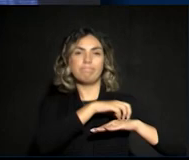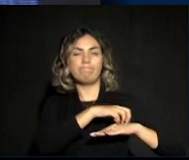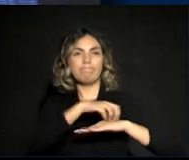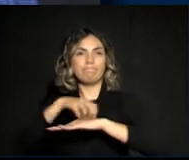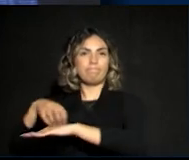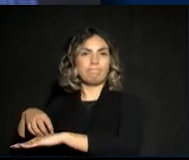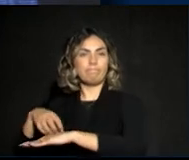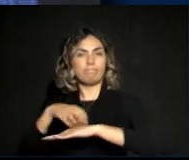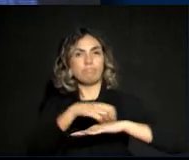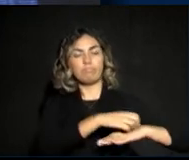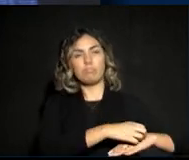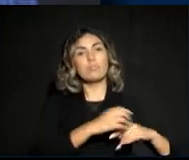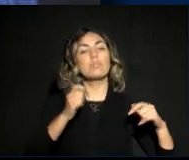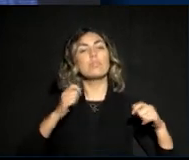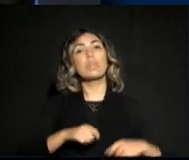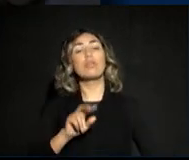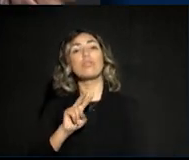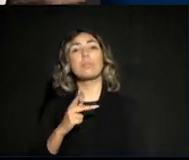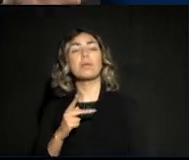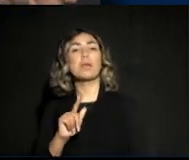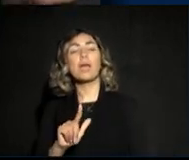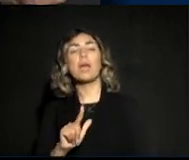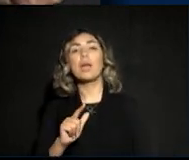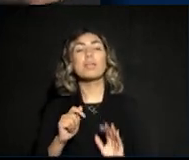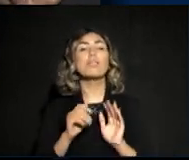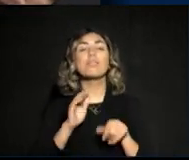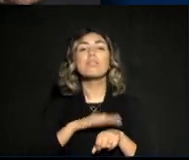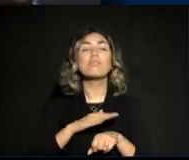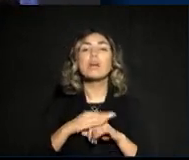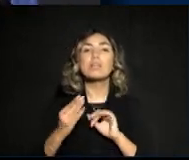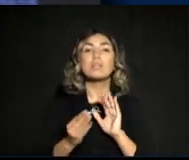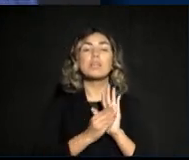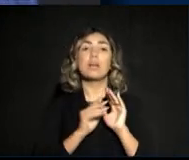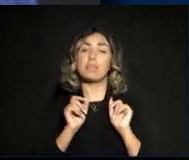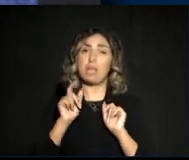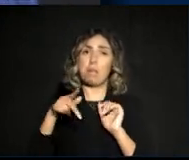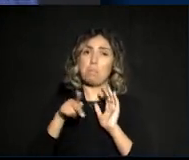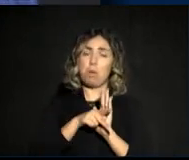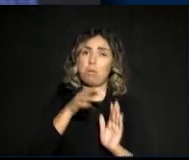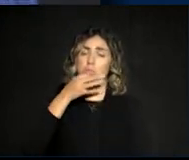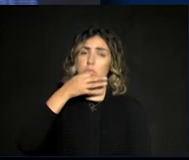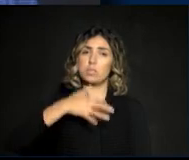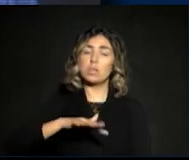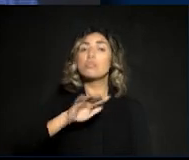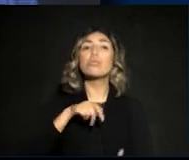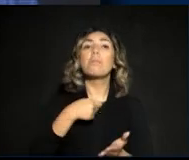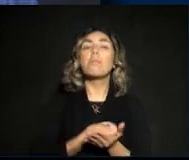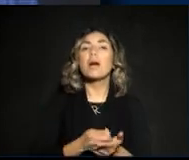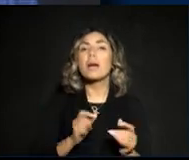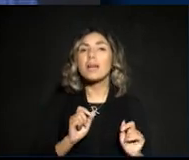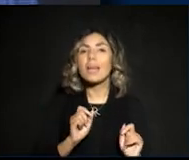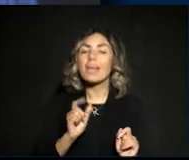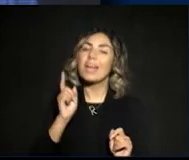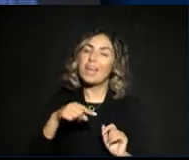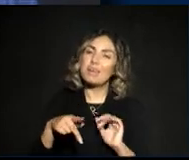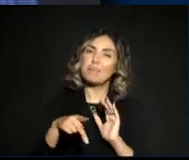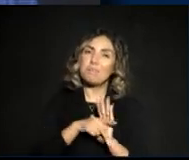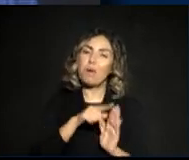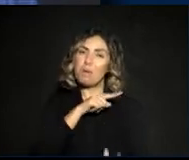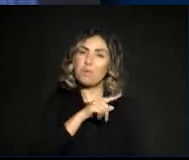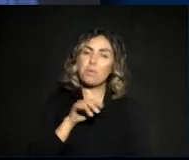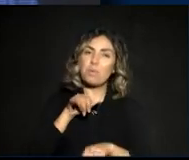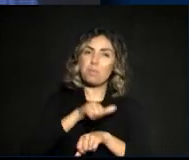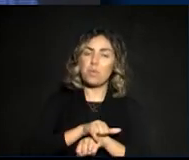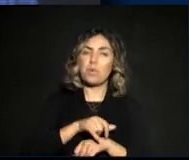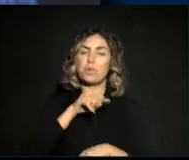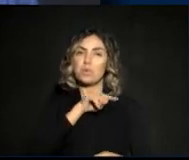seca e quem vai zerar o vpl vai ser o dinheiro da outorga de Santos quem vai pagar essa conta é o player que arrematar o